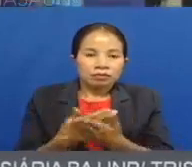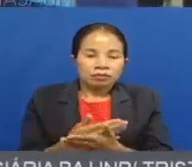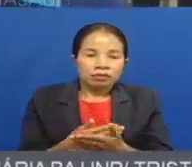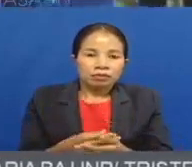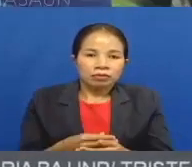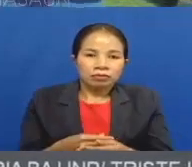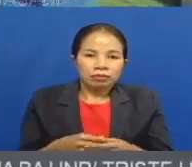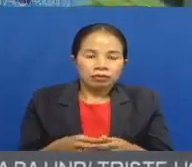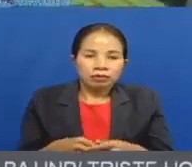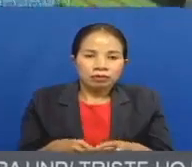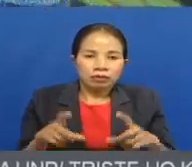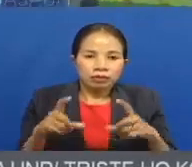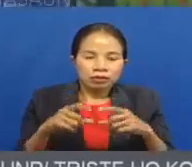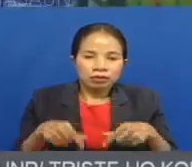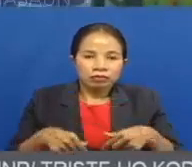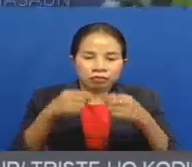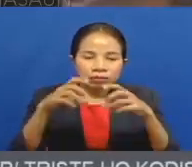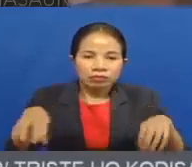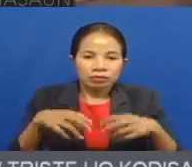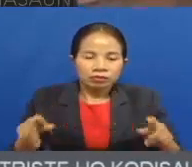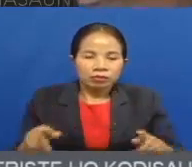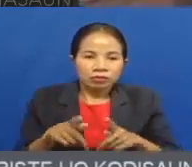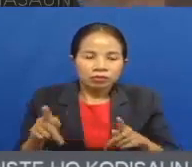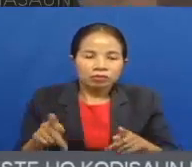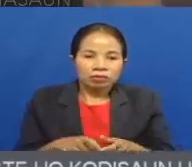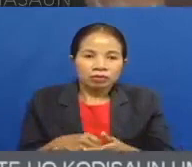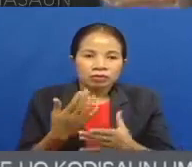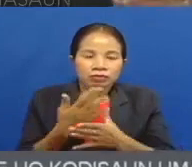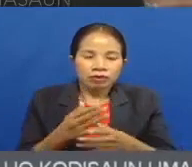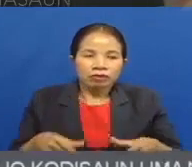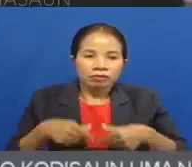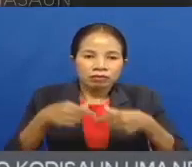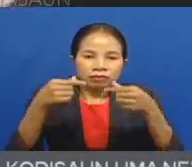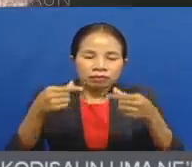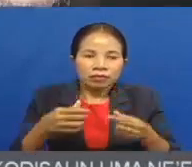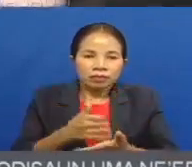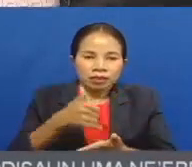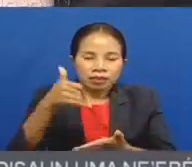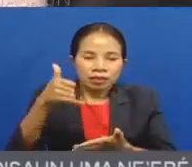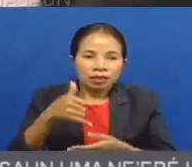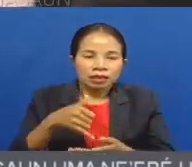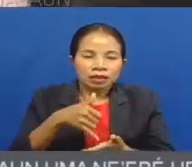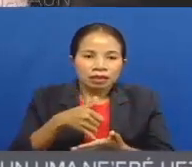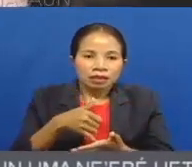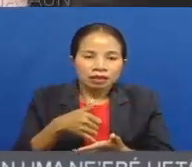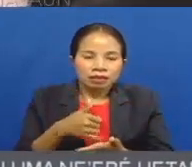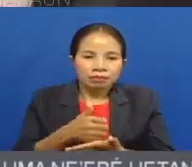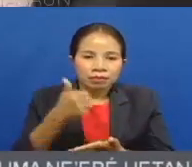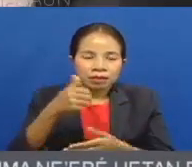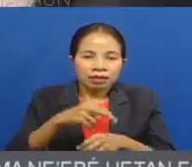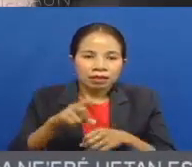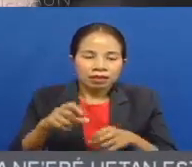cartão Hori oferece para o funcionário público Sira, no MOS faz prêmio para manang na Sira, nebe durante nei